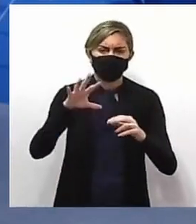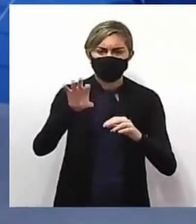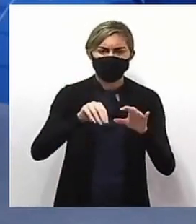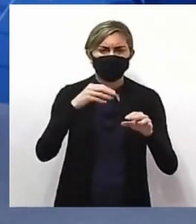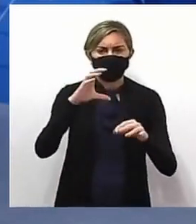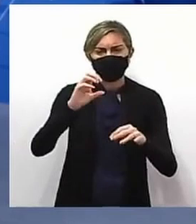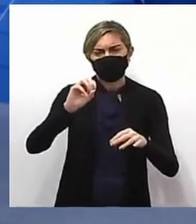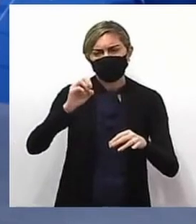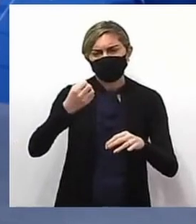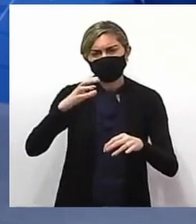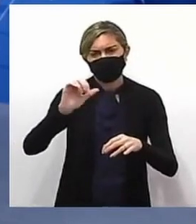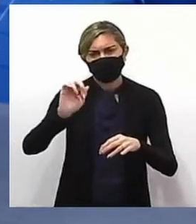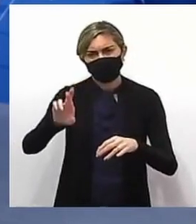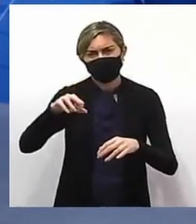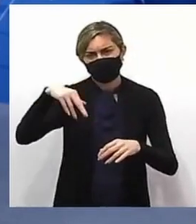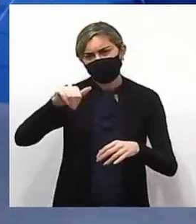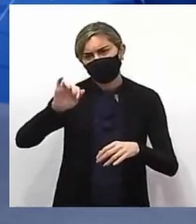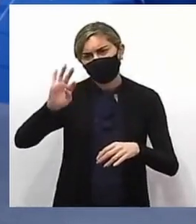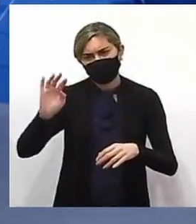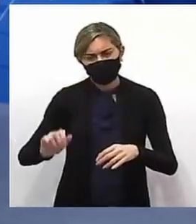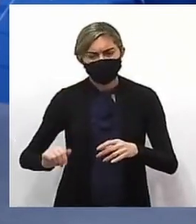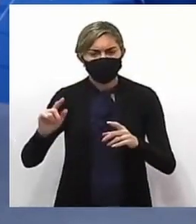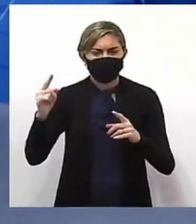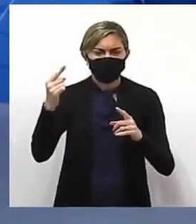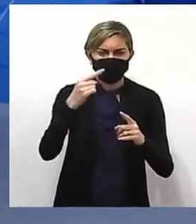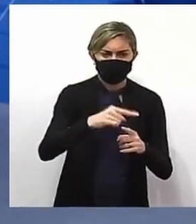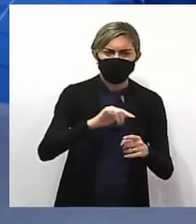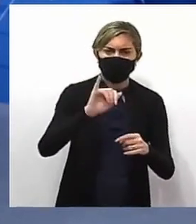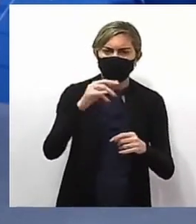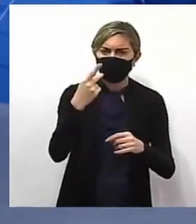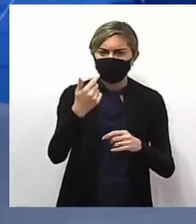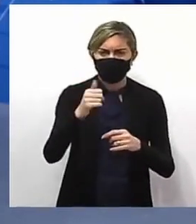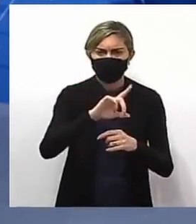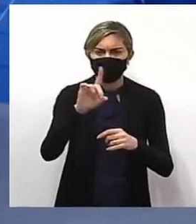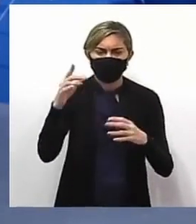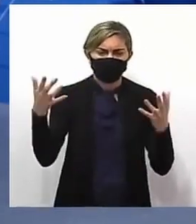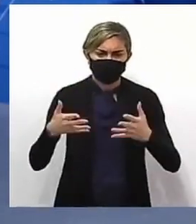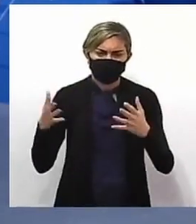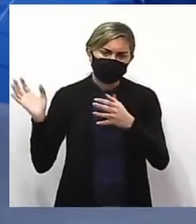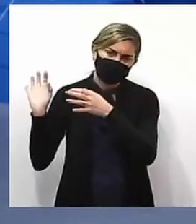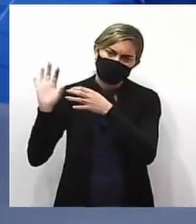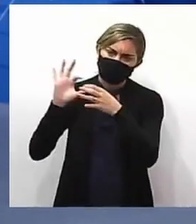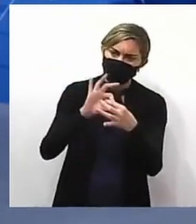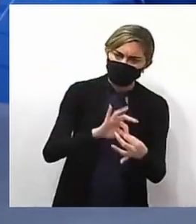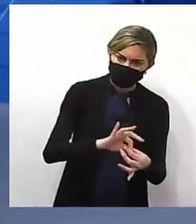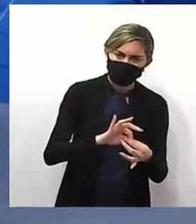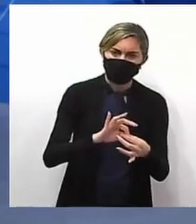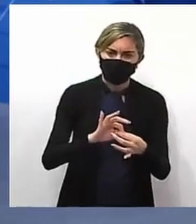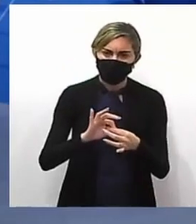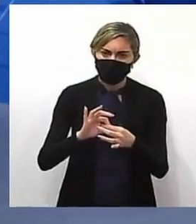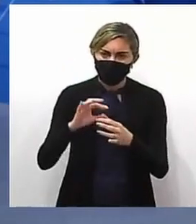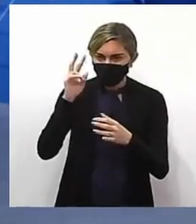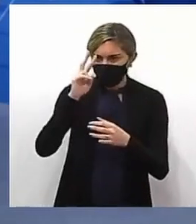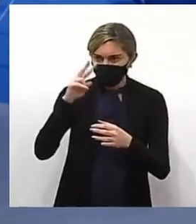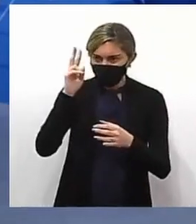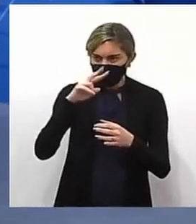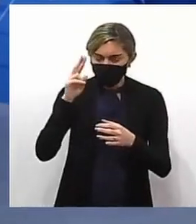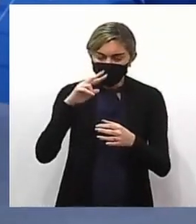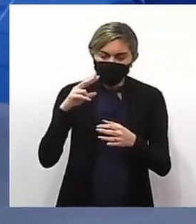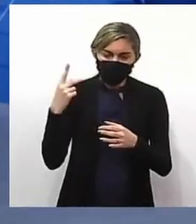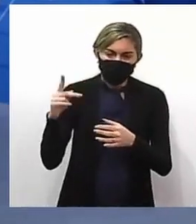Oscar Malta lá atrás, passar por você e for para a Ilha de Deus hoje, se a gente fizer uma linha histórica disso,